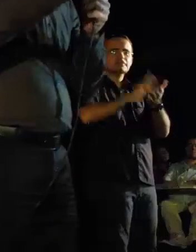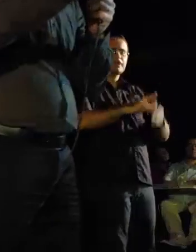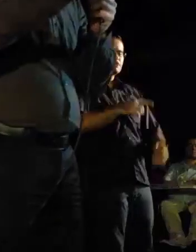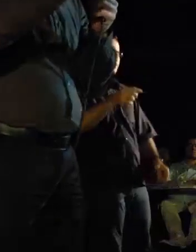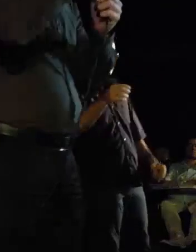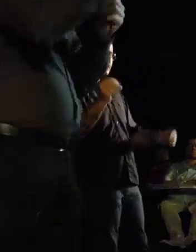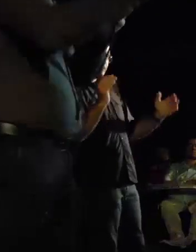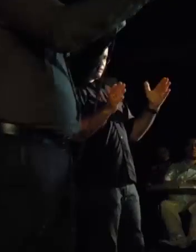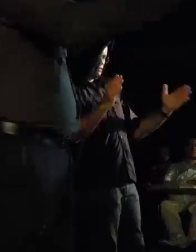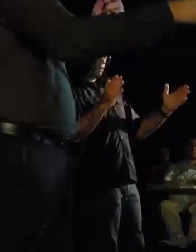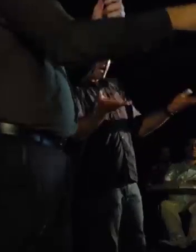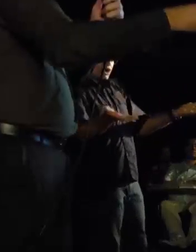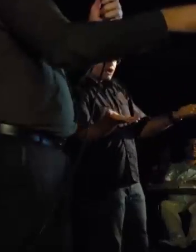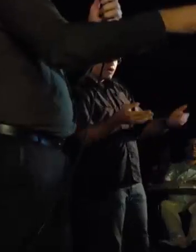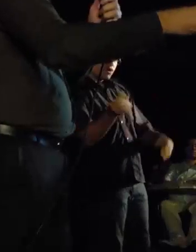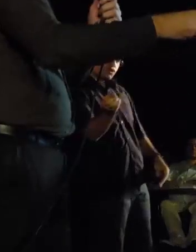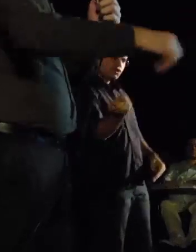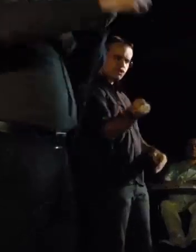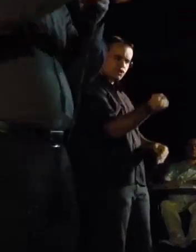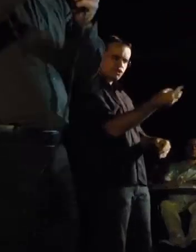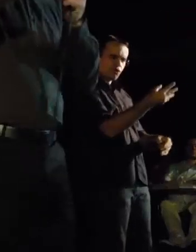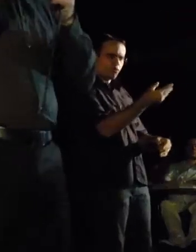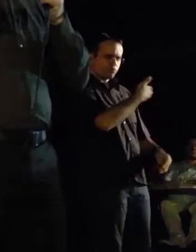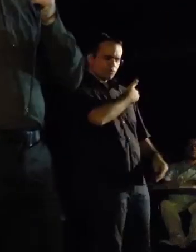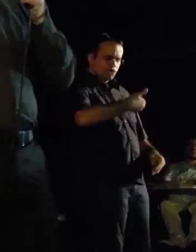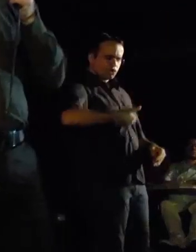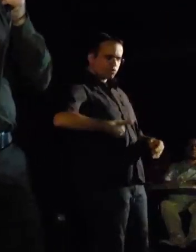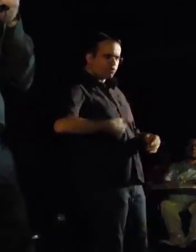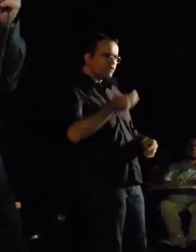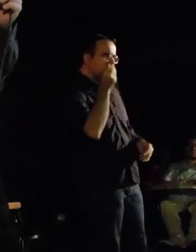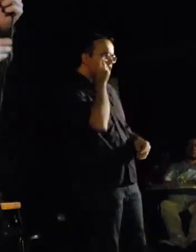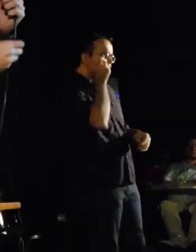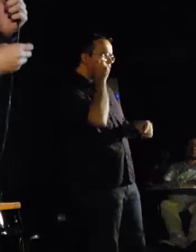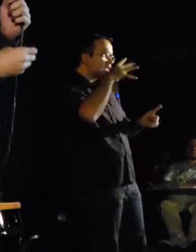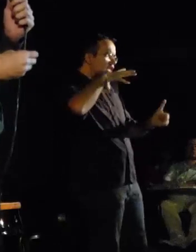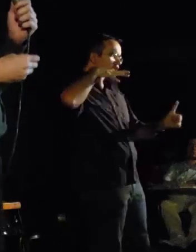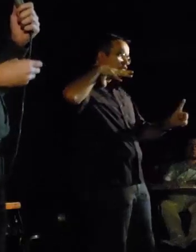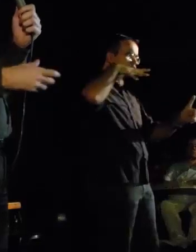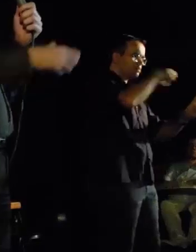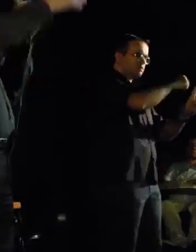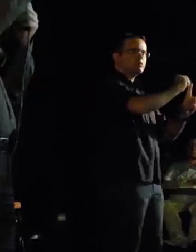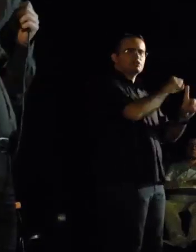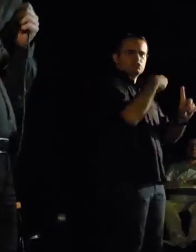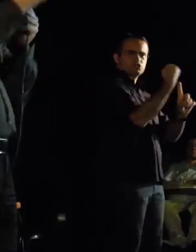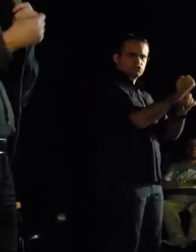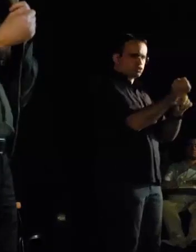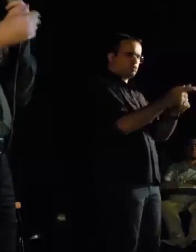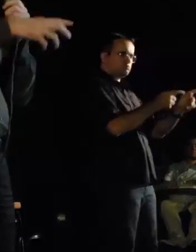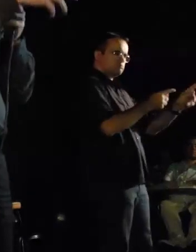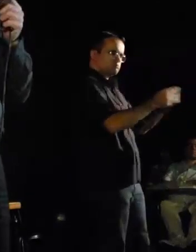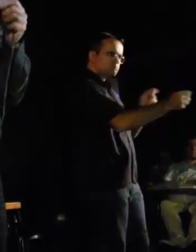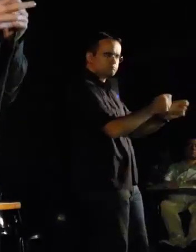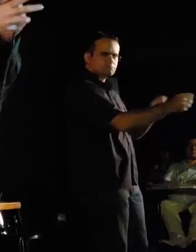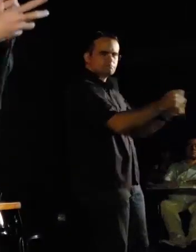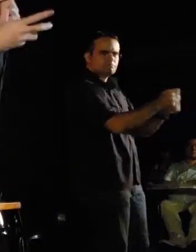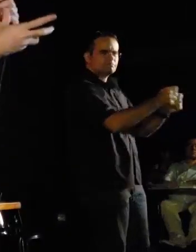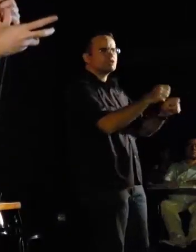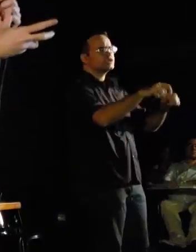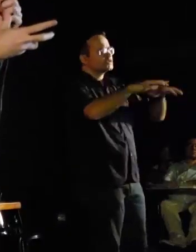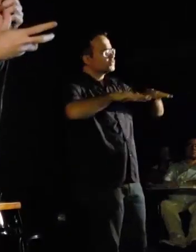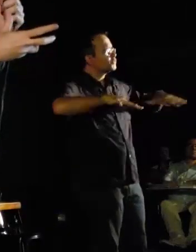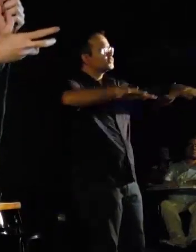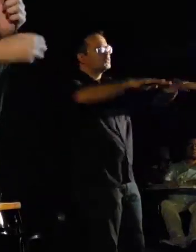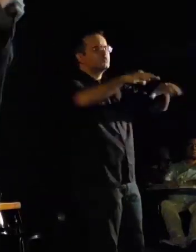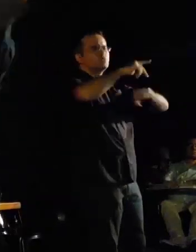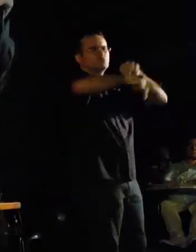nova forma de intervenção de governo. Essa nova forma de intervenção de governo, ela é sentida por todos os